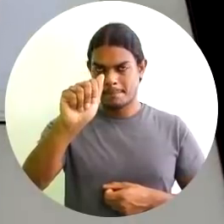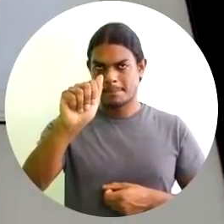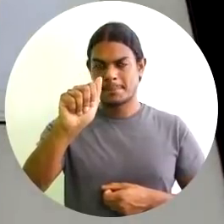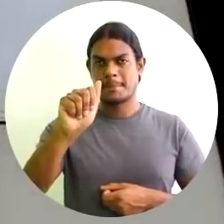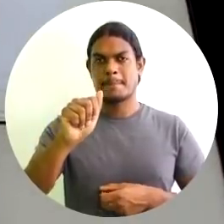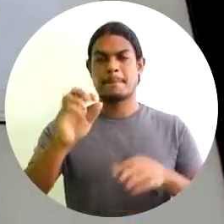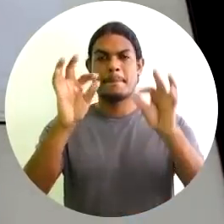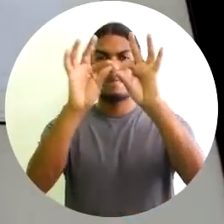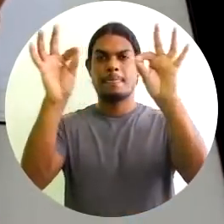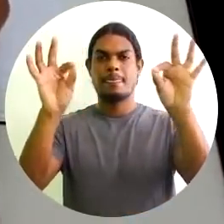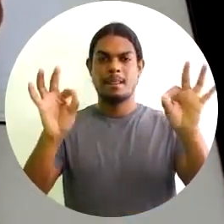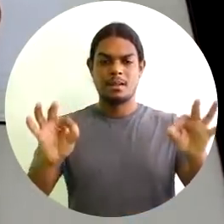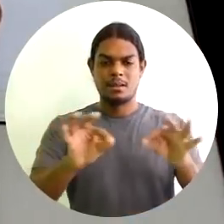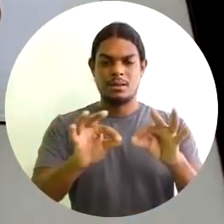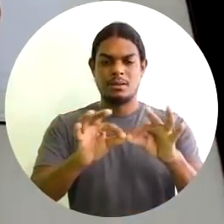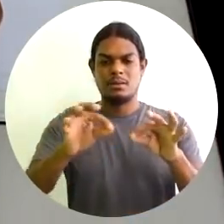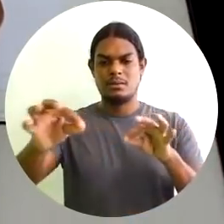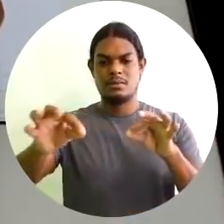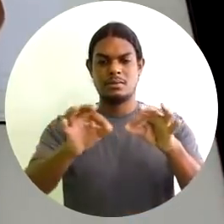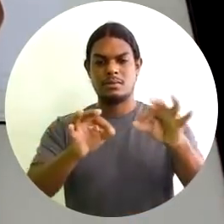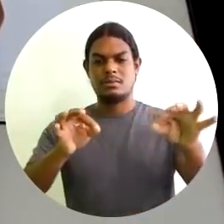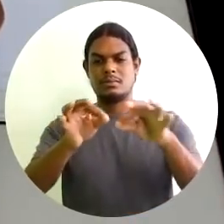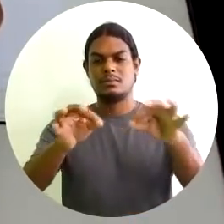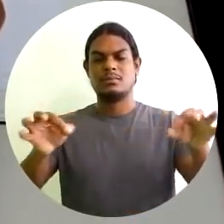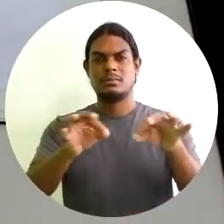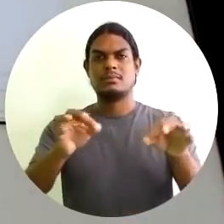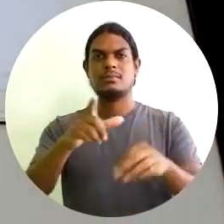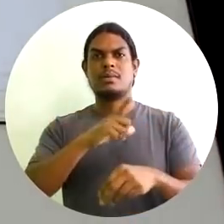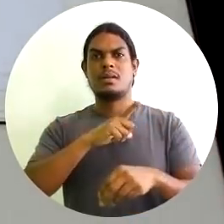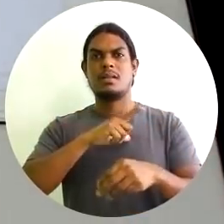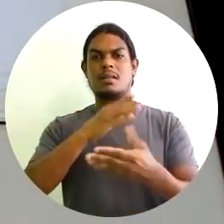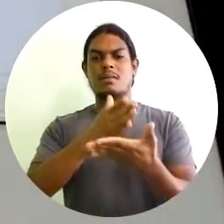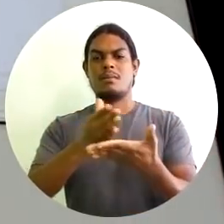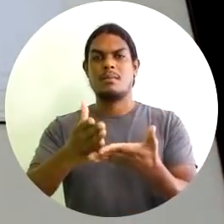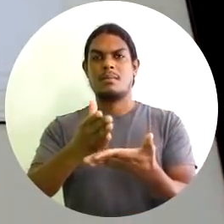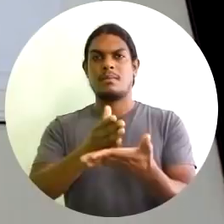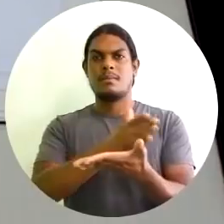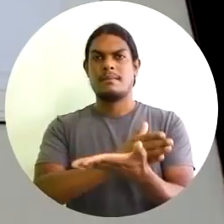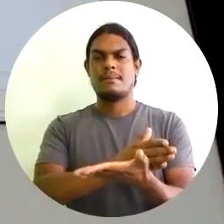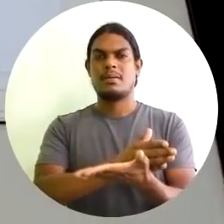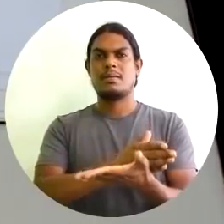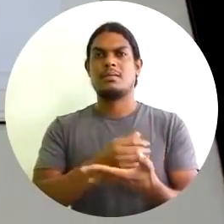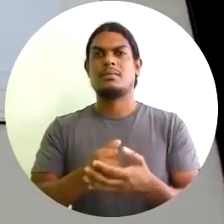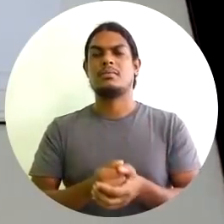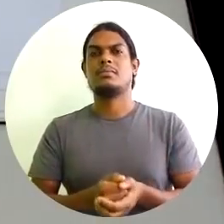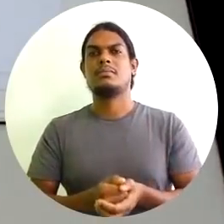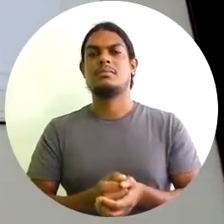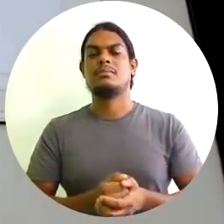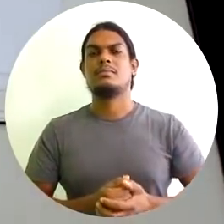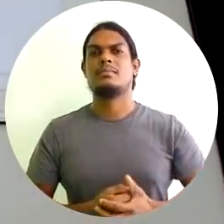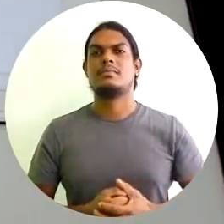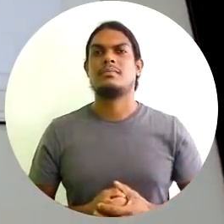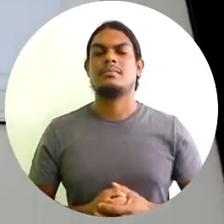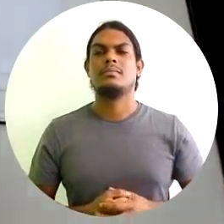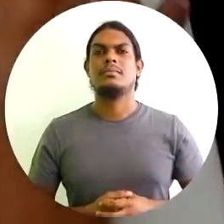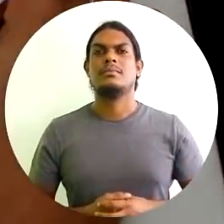essas arestas, elas terão metade. E aqui ela terá o valor real.